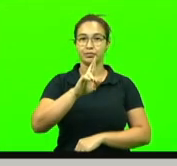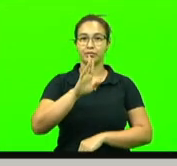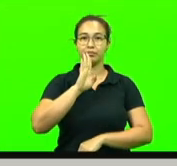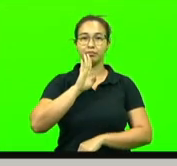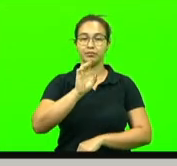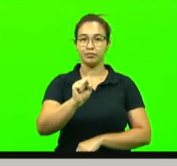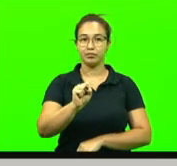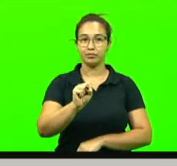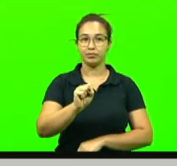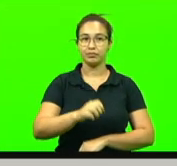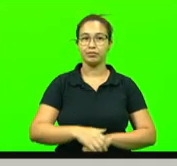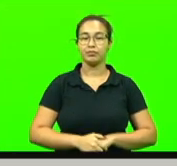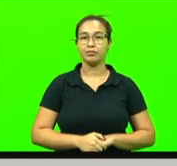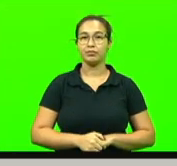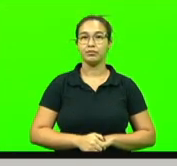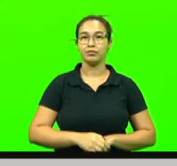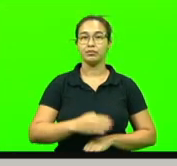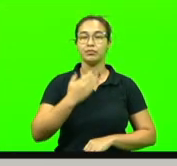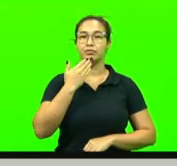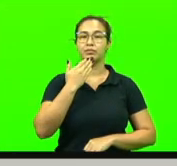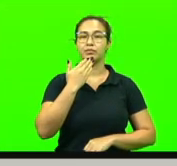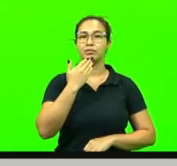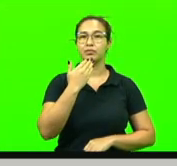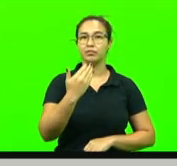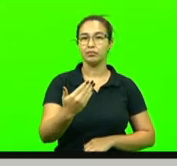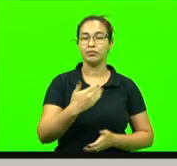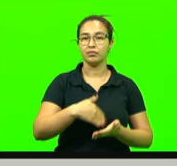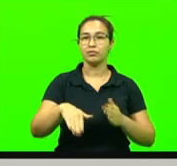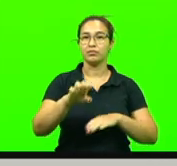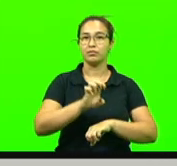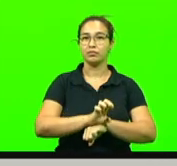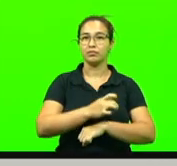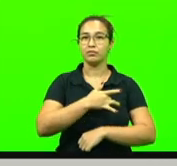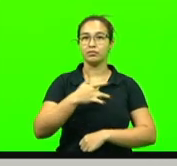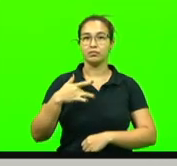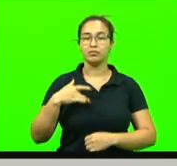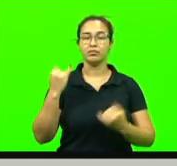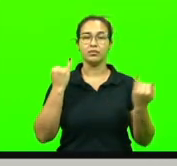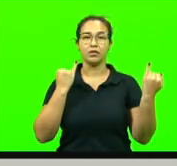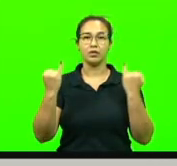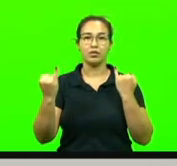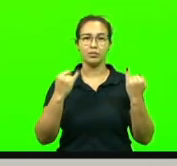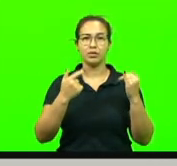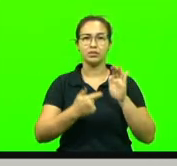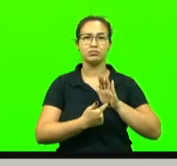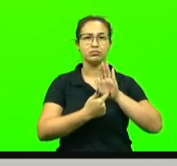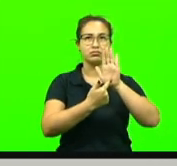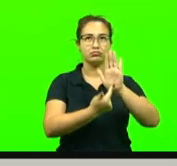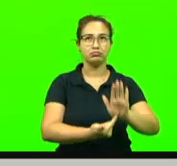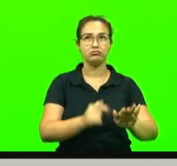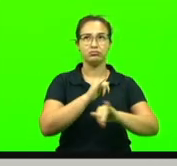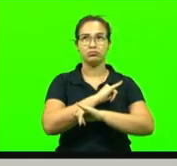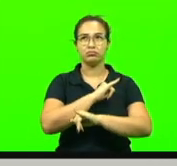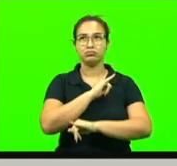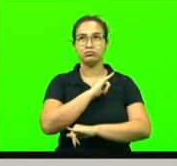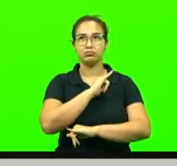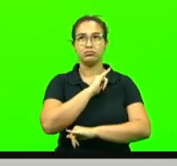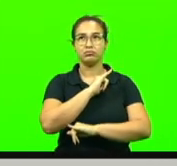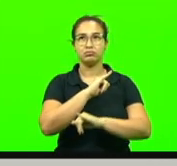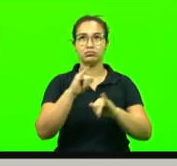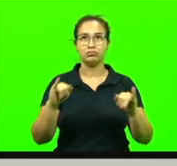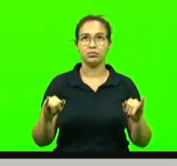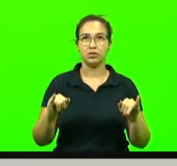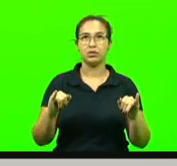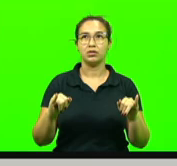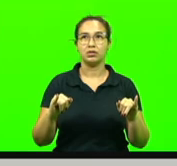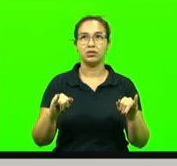Souza, solicita ao secretário de Estado da Saúde informações acerca da denúncia onde a